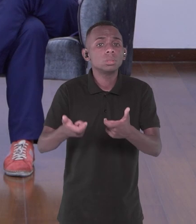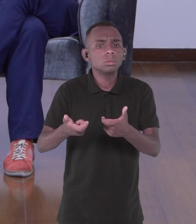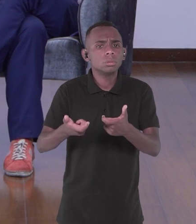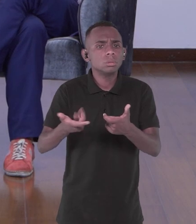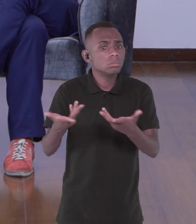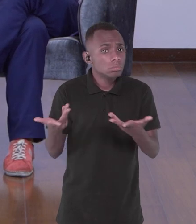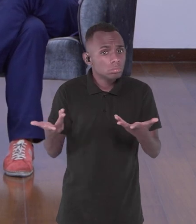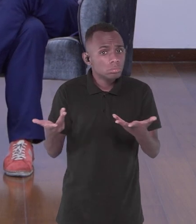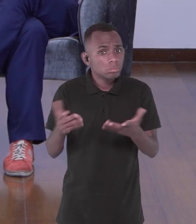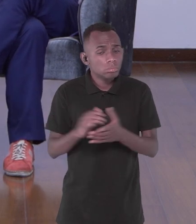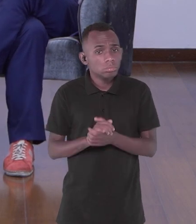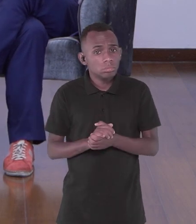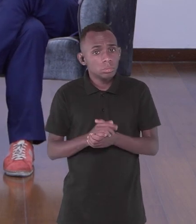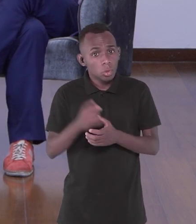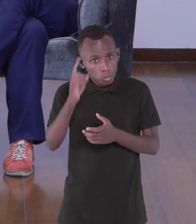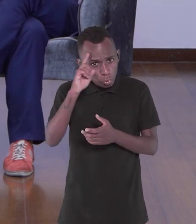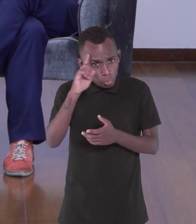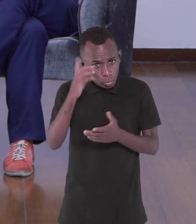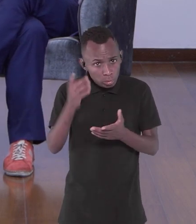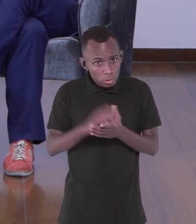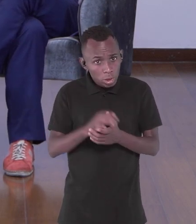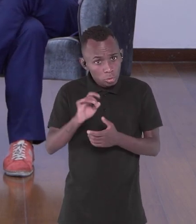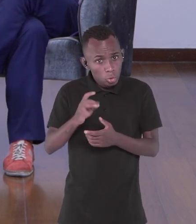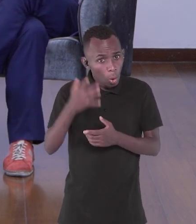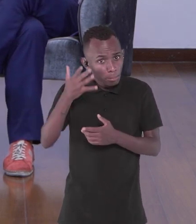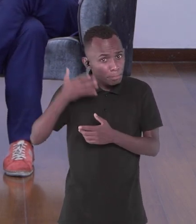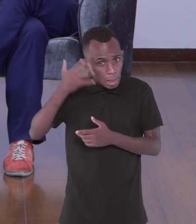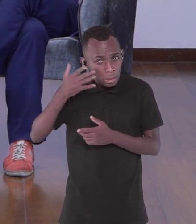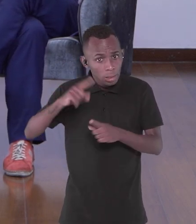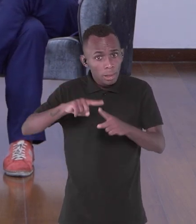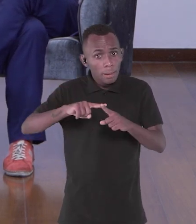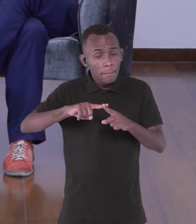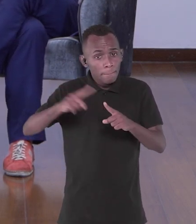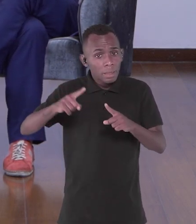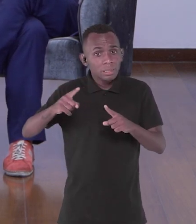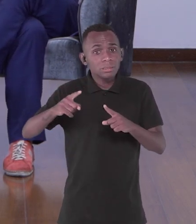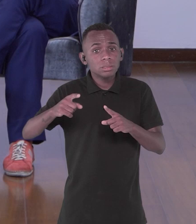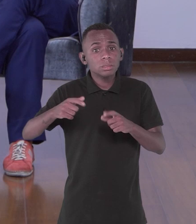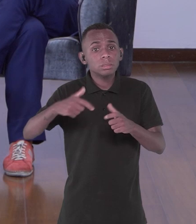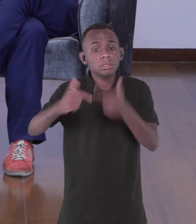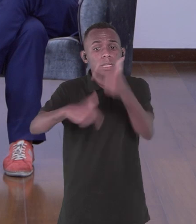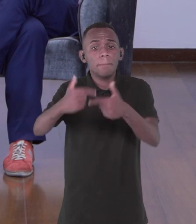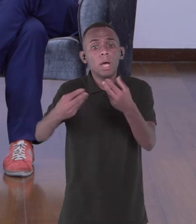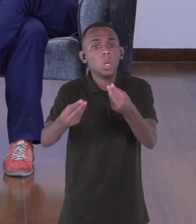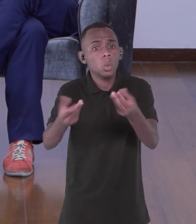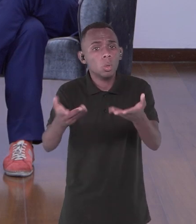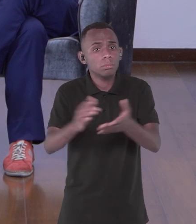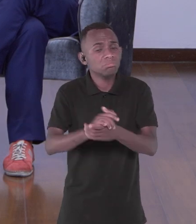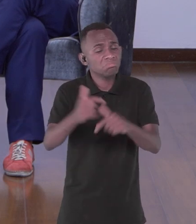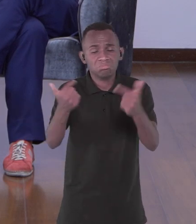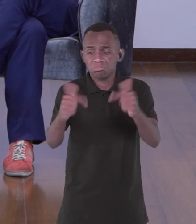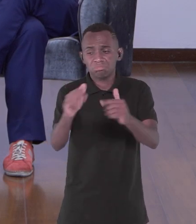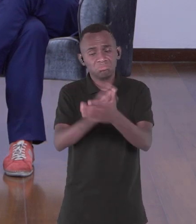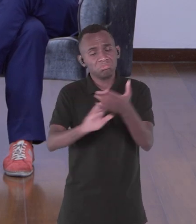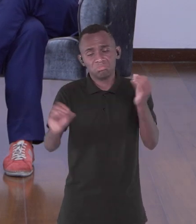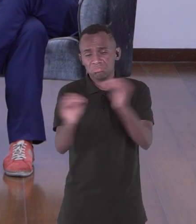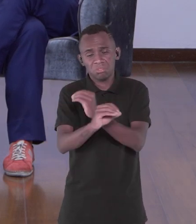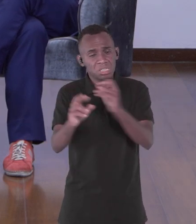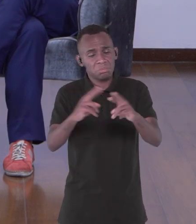falar? Todo dia. Discurso. Mas, além do discurso, cadê? Não tem um